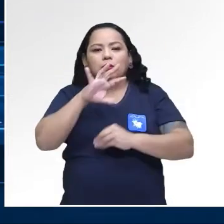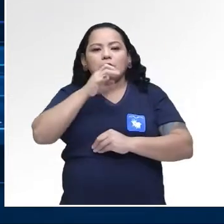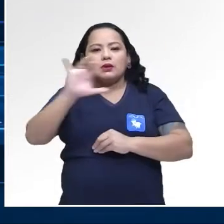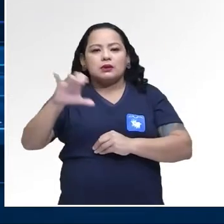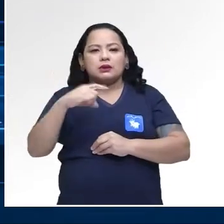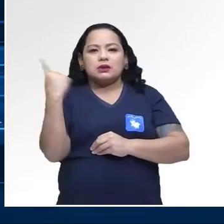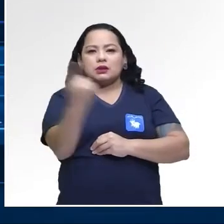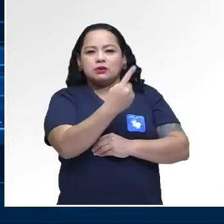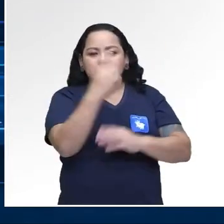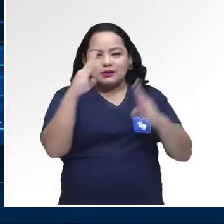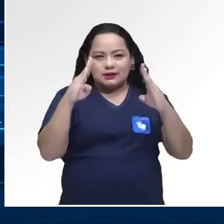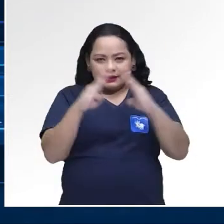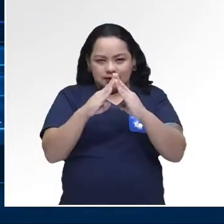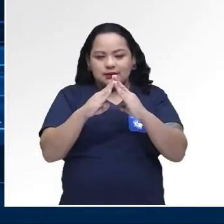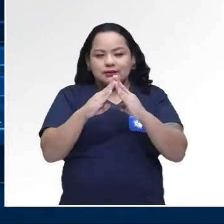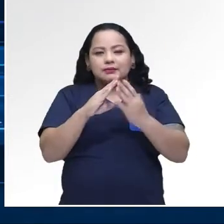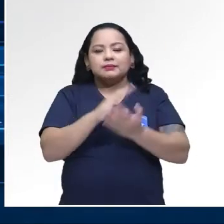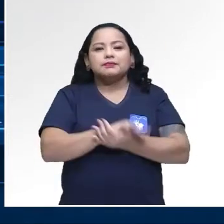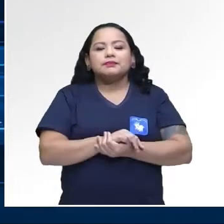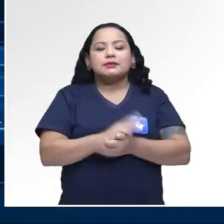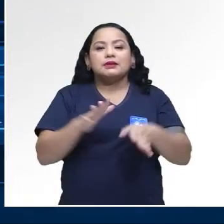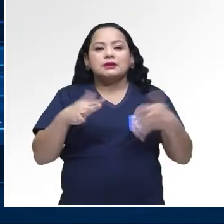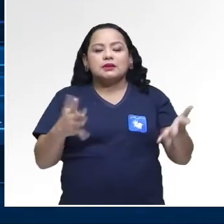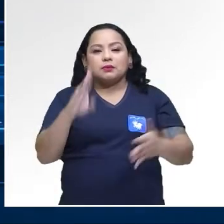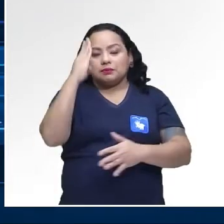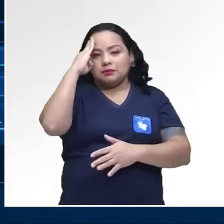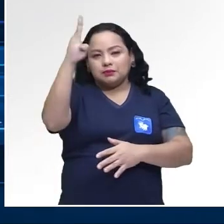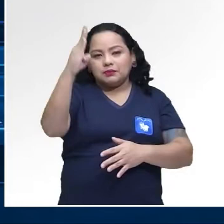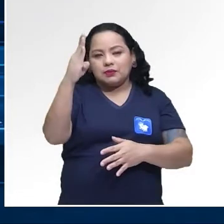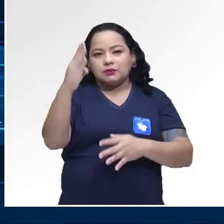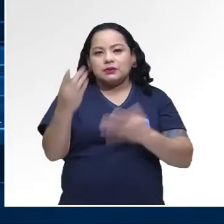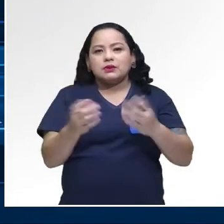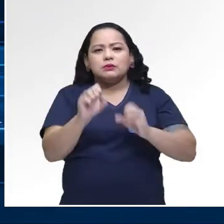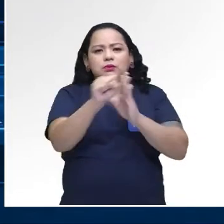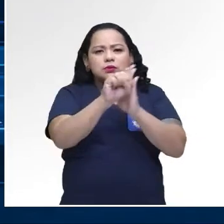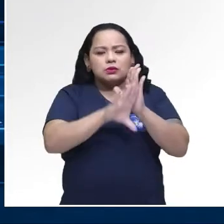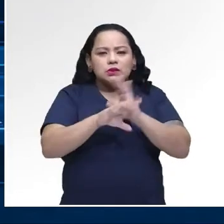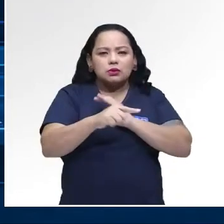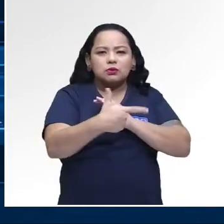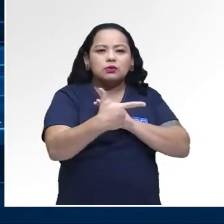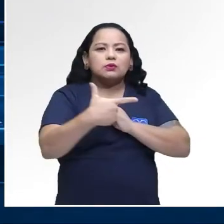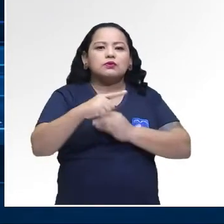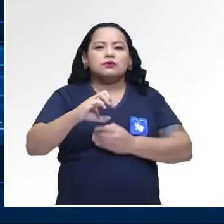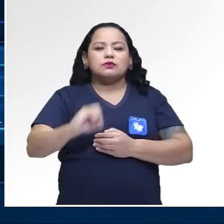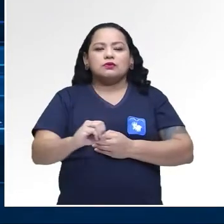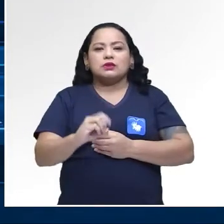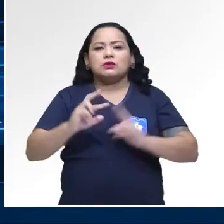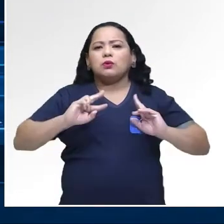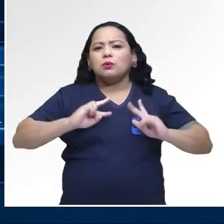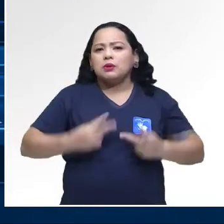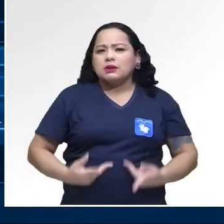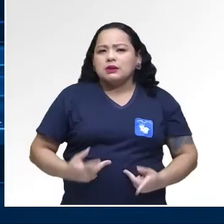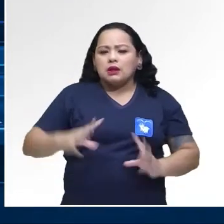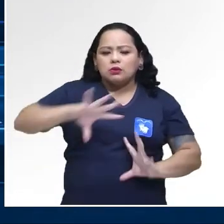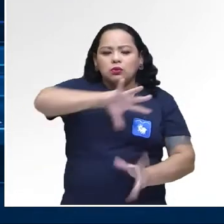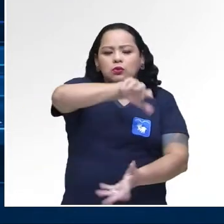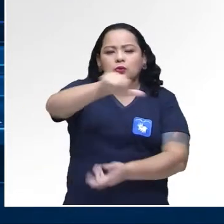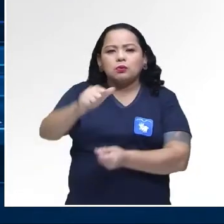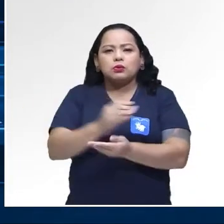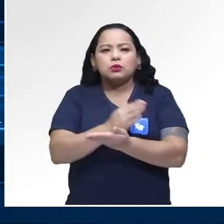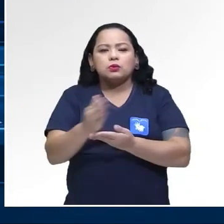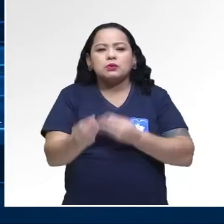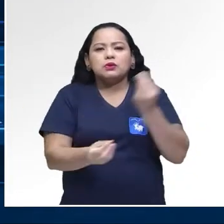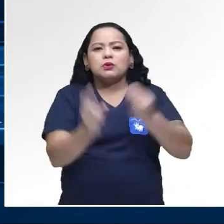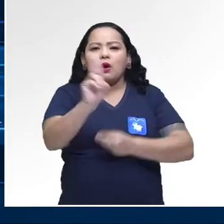nossas residências. Né? Então, principalmente a partir do século XX, a humanidade passou a utilizar